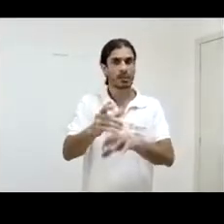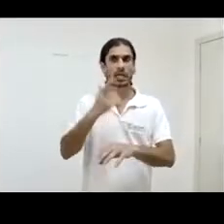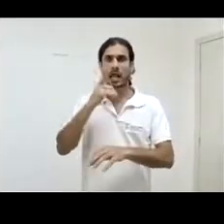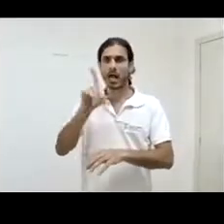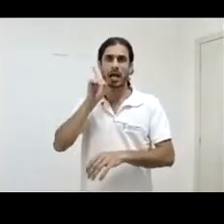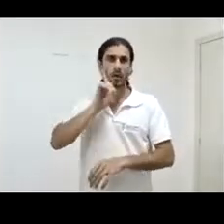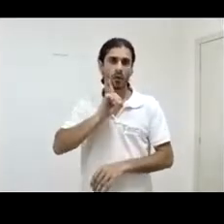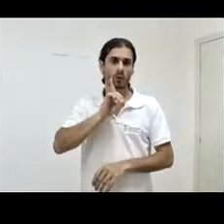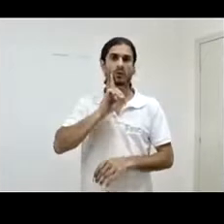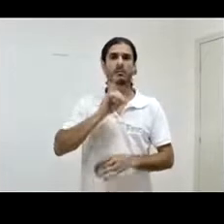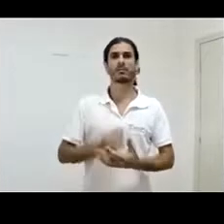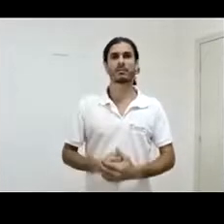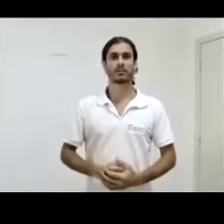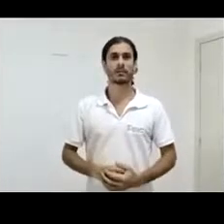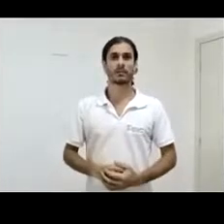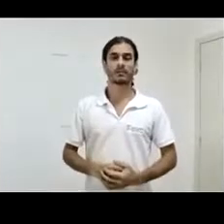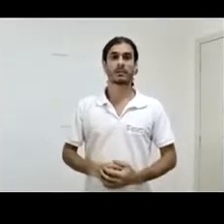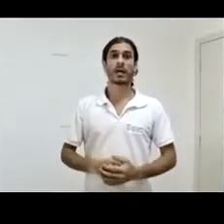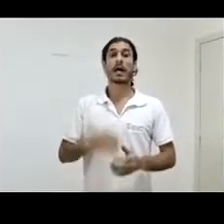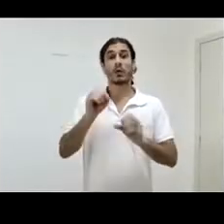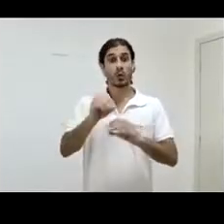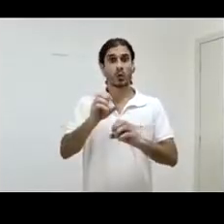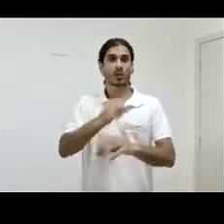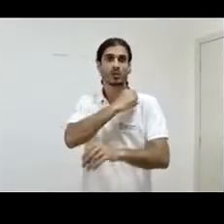daí também elaborar um guia didático que